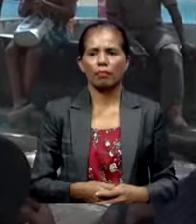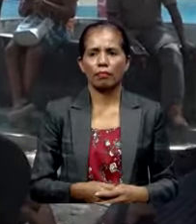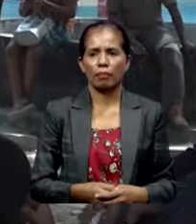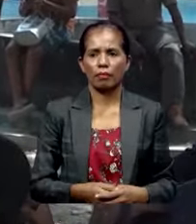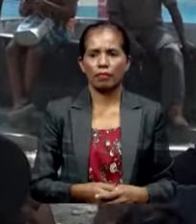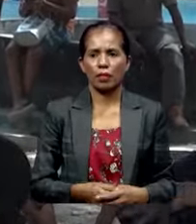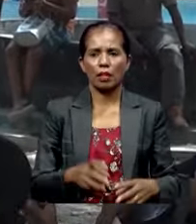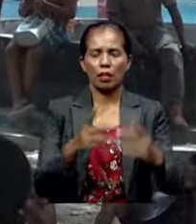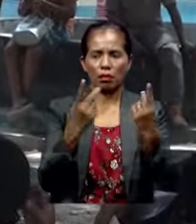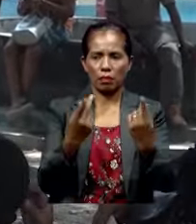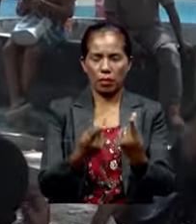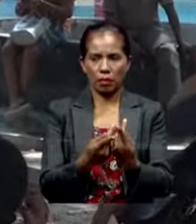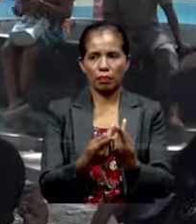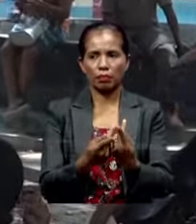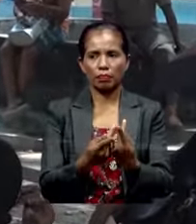Companhia,